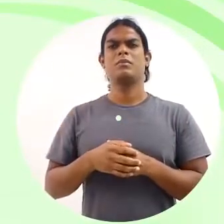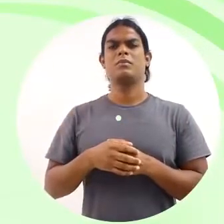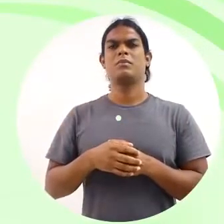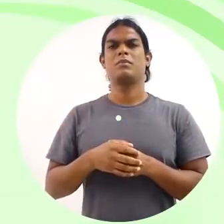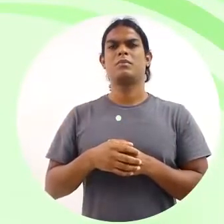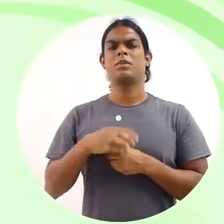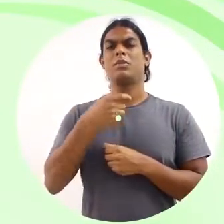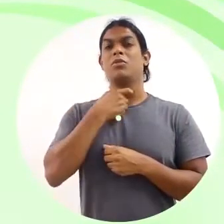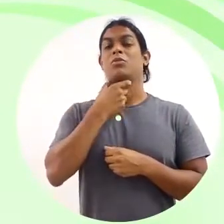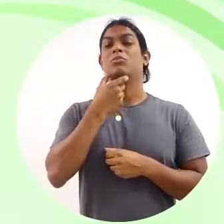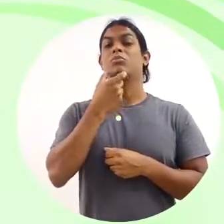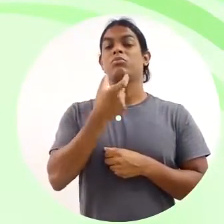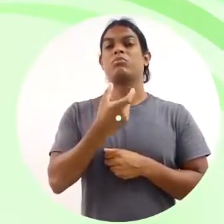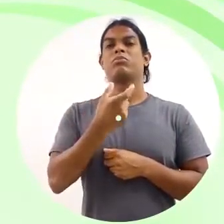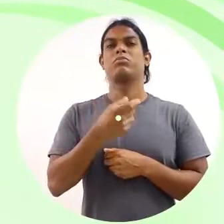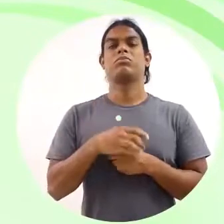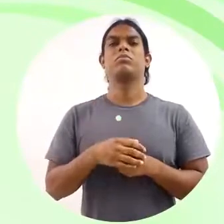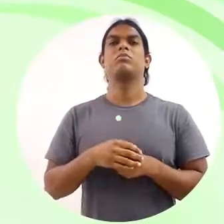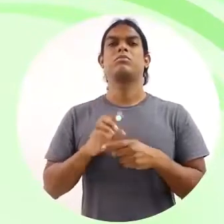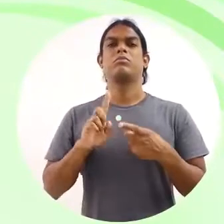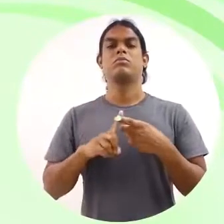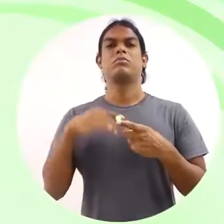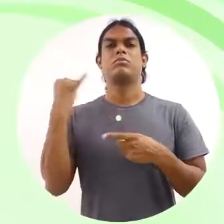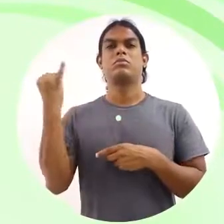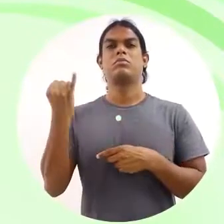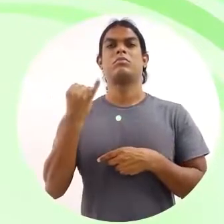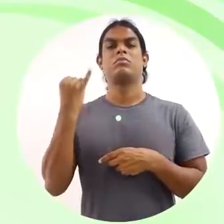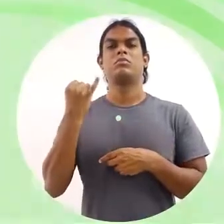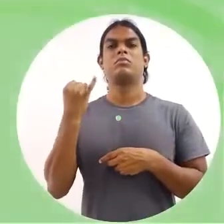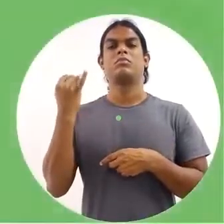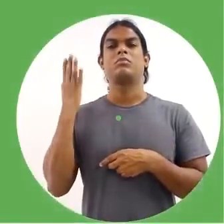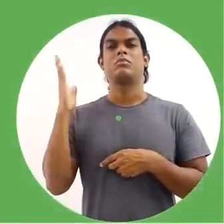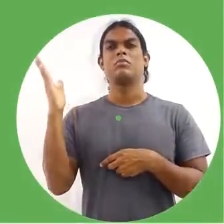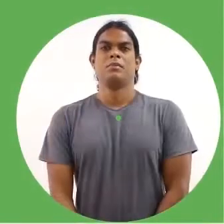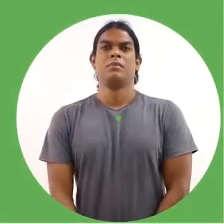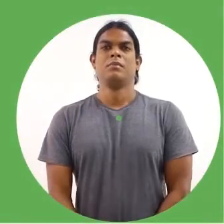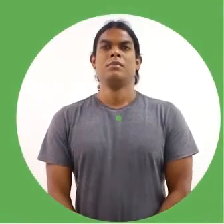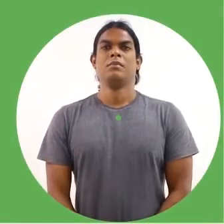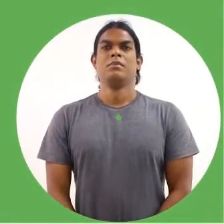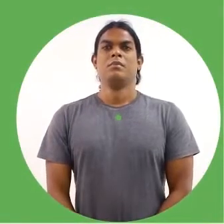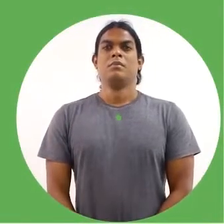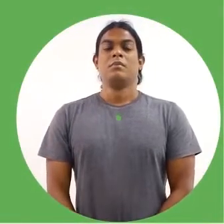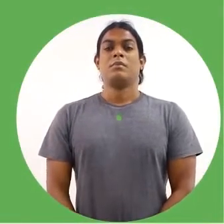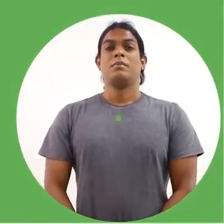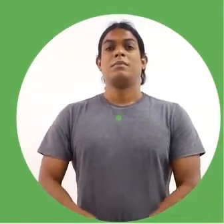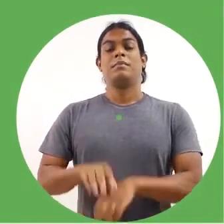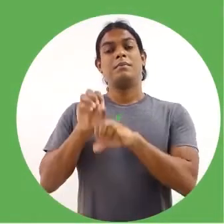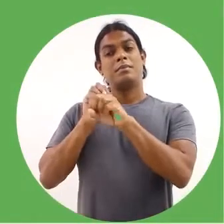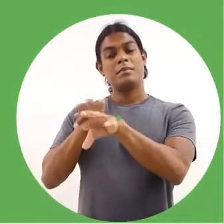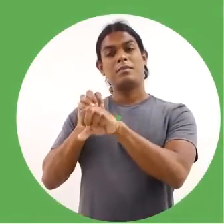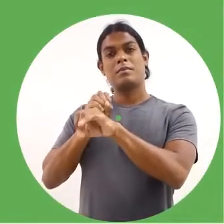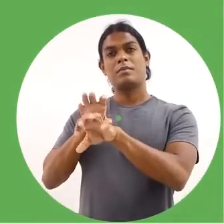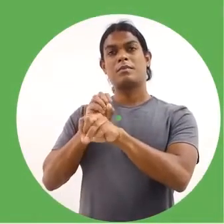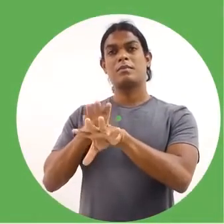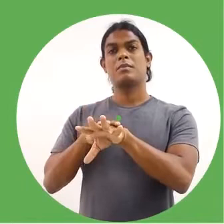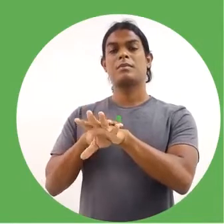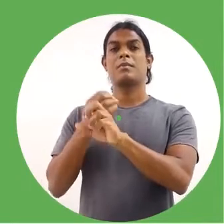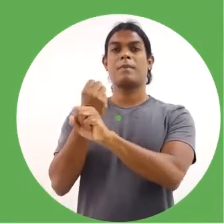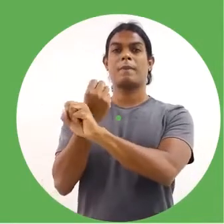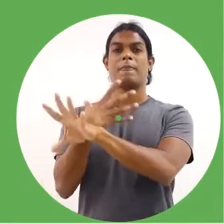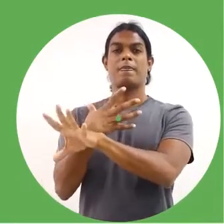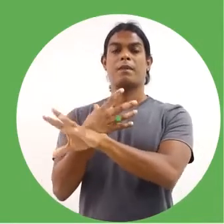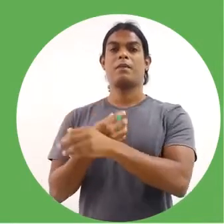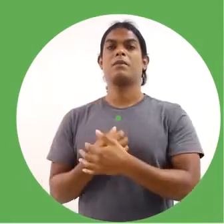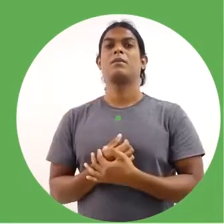Vejamos aqui mais algum ponto importante sobre o uso de podcast. Para a educação à distância, de que forma esses